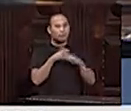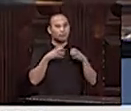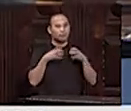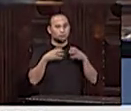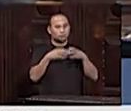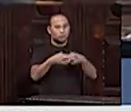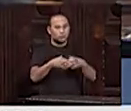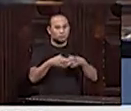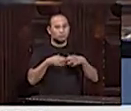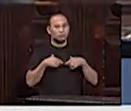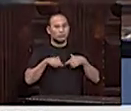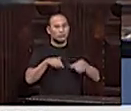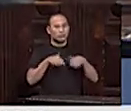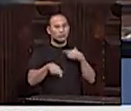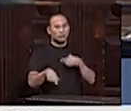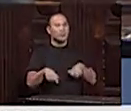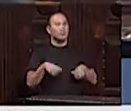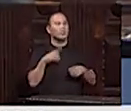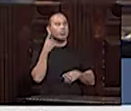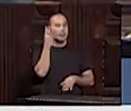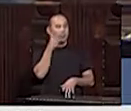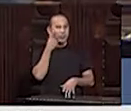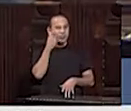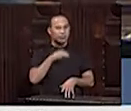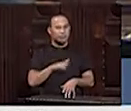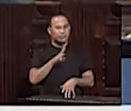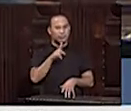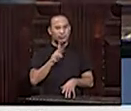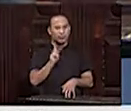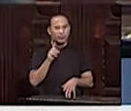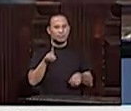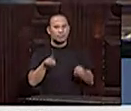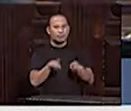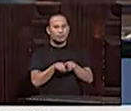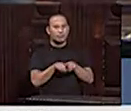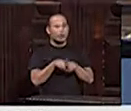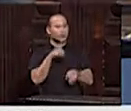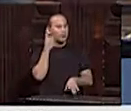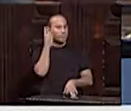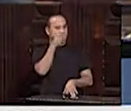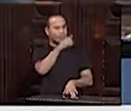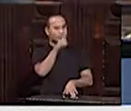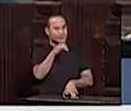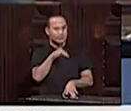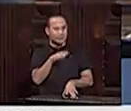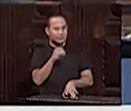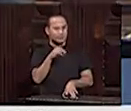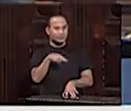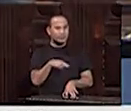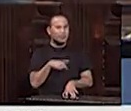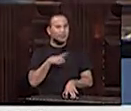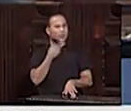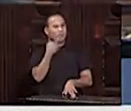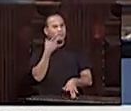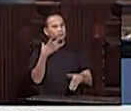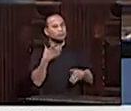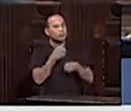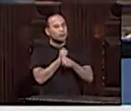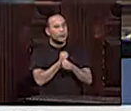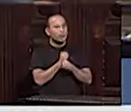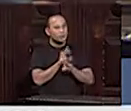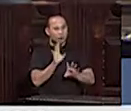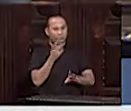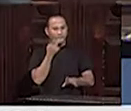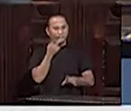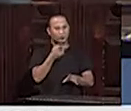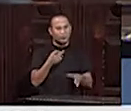dos Trabalhadores, eu, deputado Valdec e a deputada Zeidan, estamos somados aos demais deputados, não apenas para